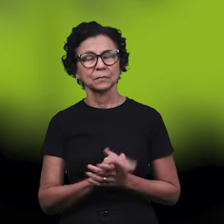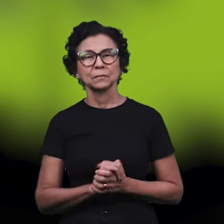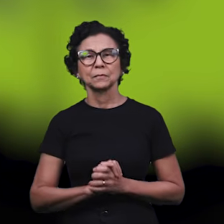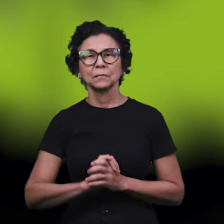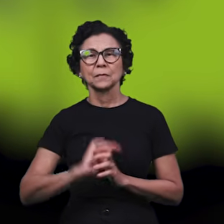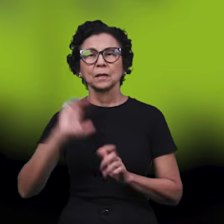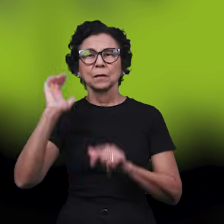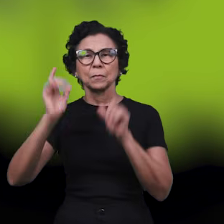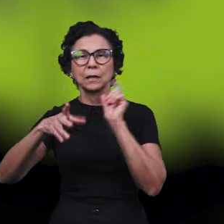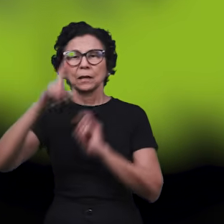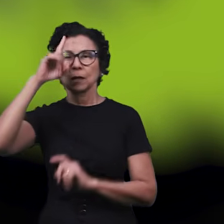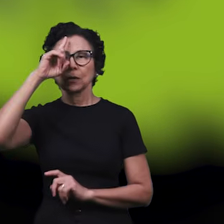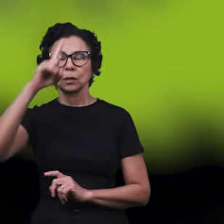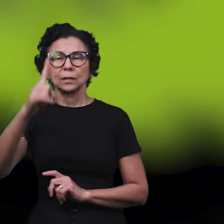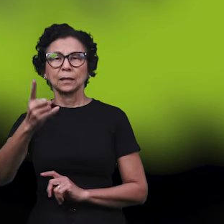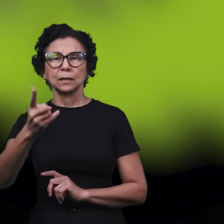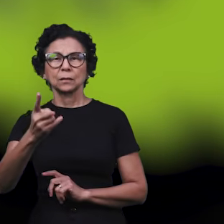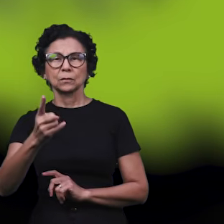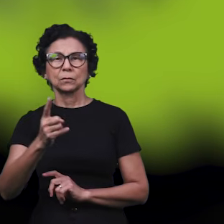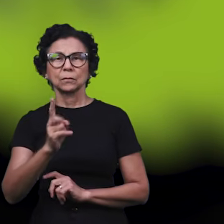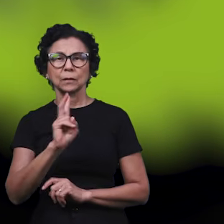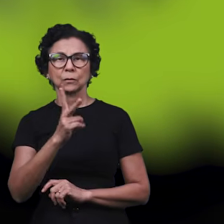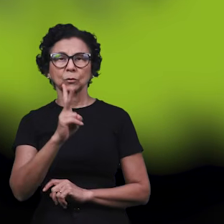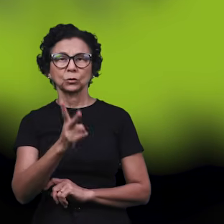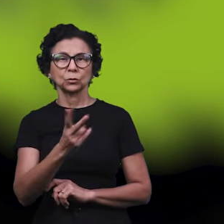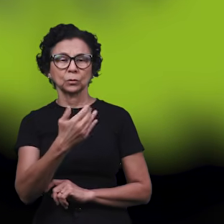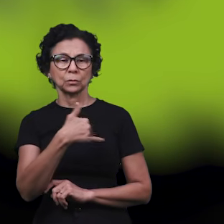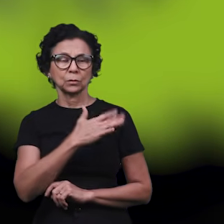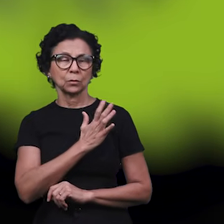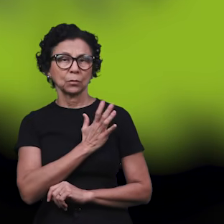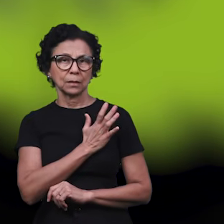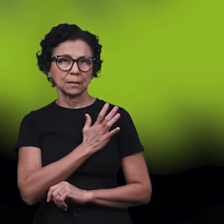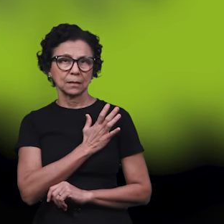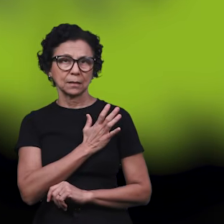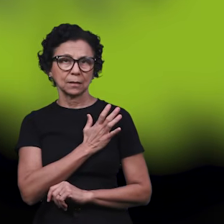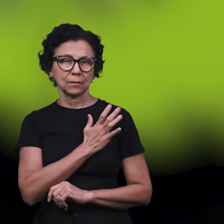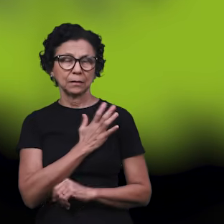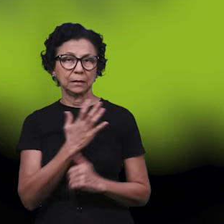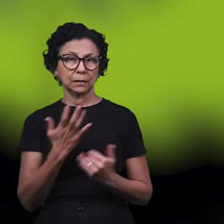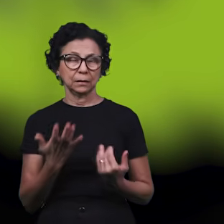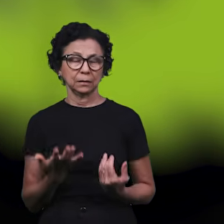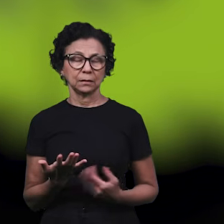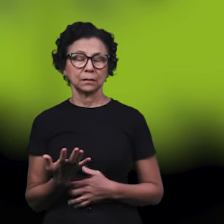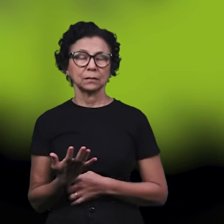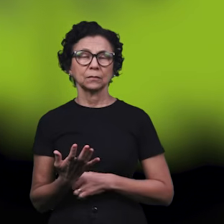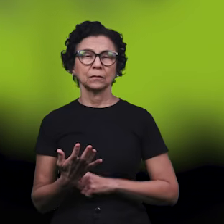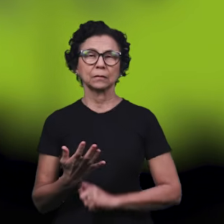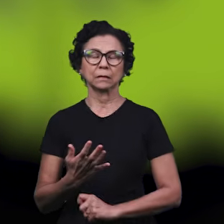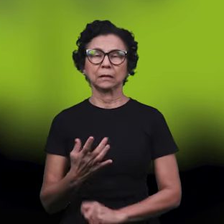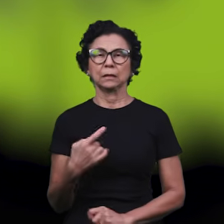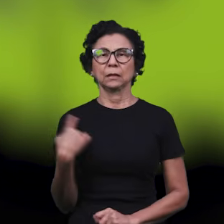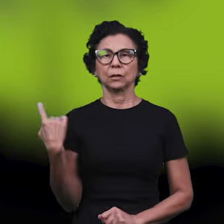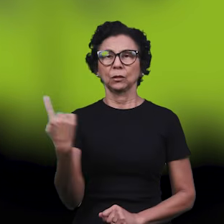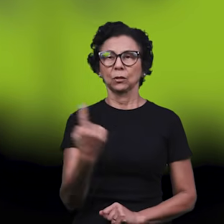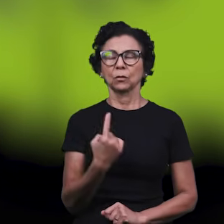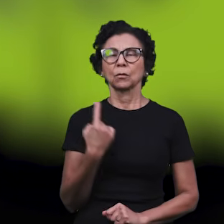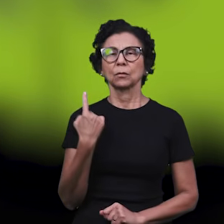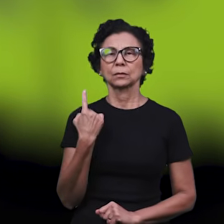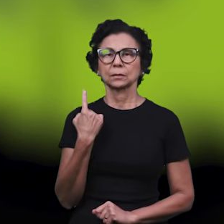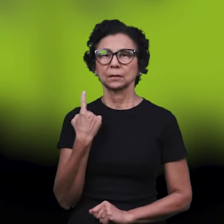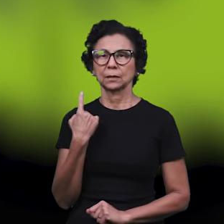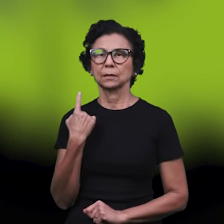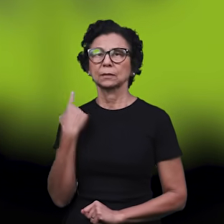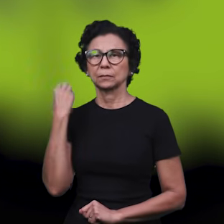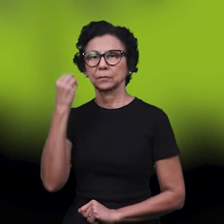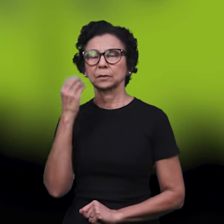hoje te ordeno estarão no teu coração. Então, primeiro, começa em nós. Né? Nós temos um encontro com o Senhor, recebemos este encontro com